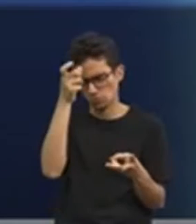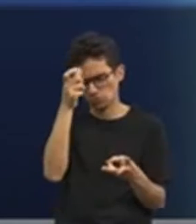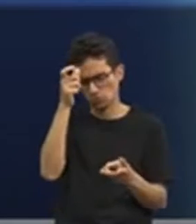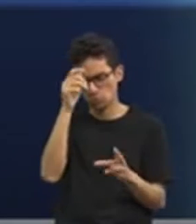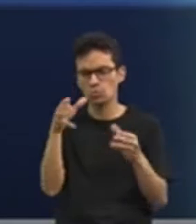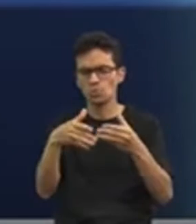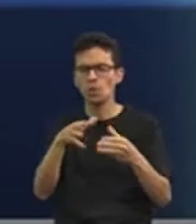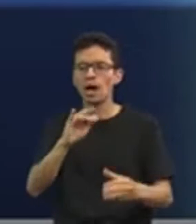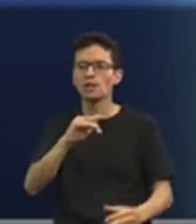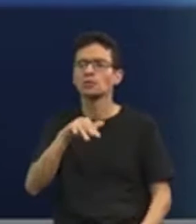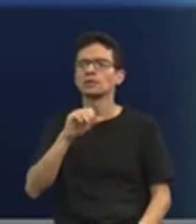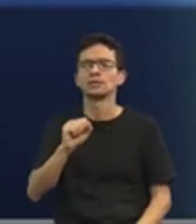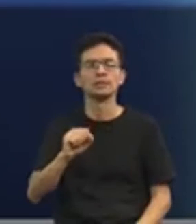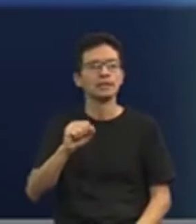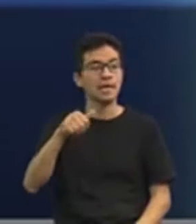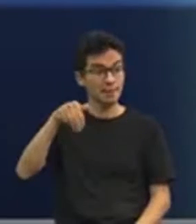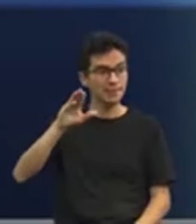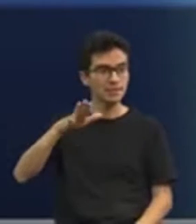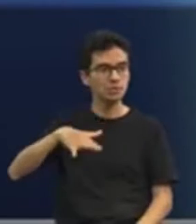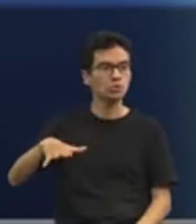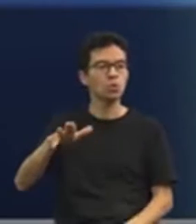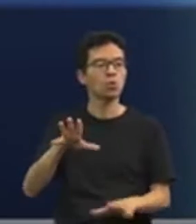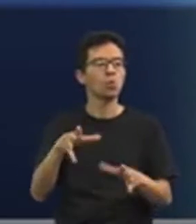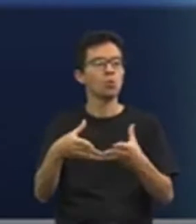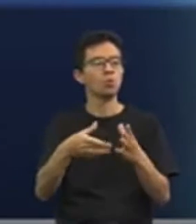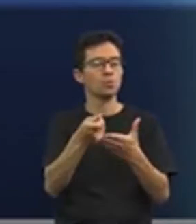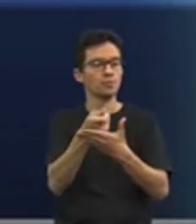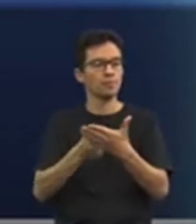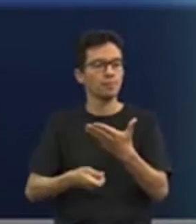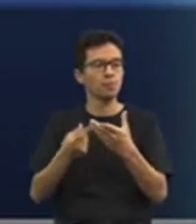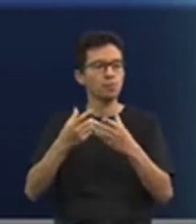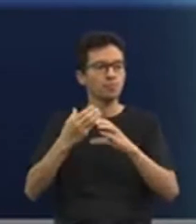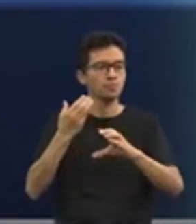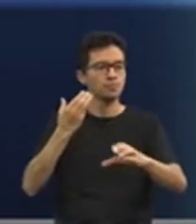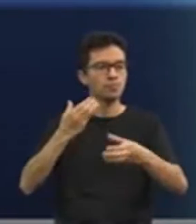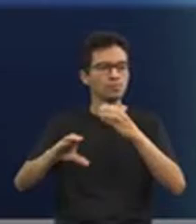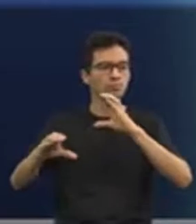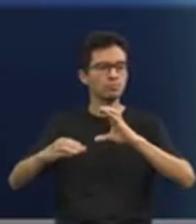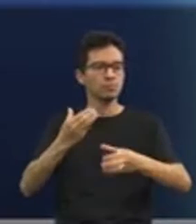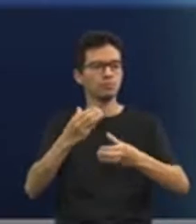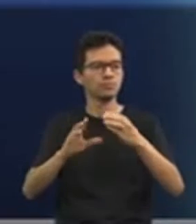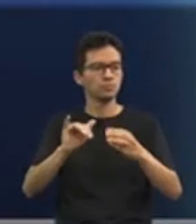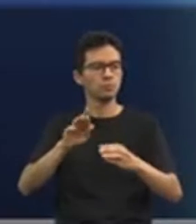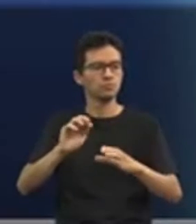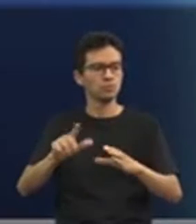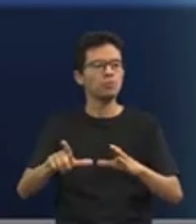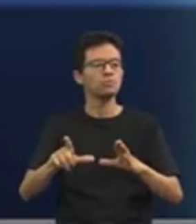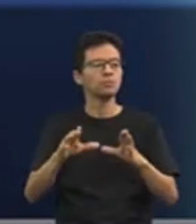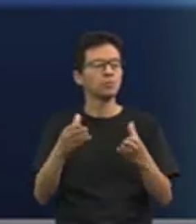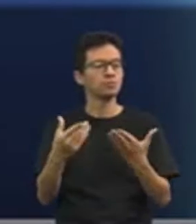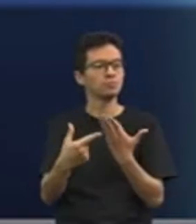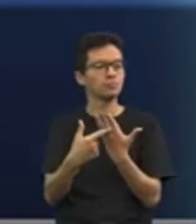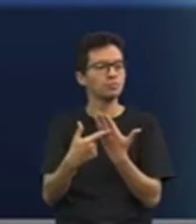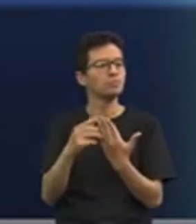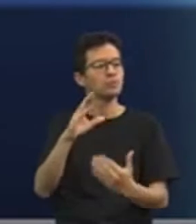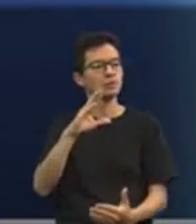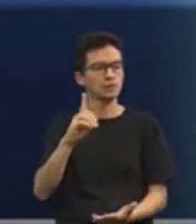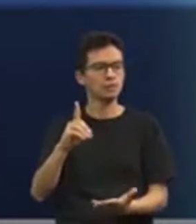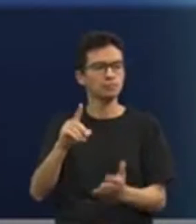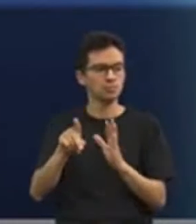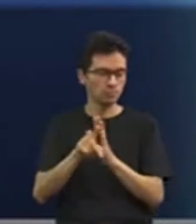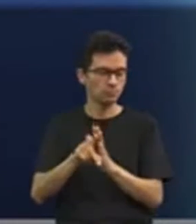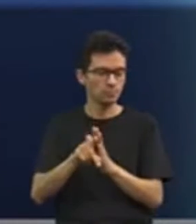Racionais MCS é composta pelas canções e pelo projeto editorial da capa e contra-capa do CD